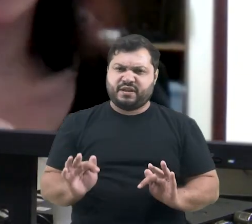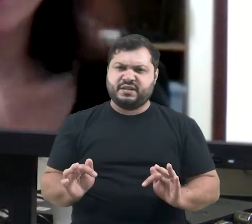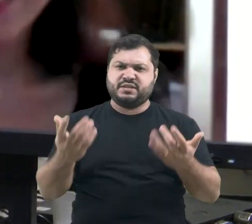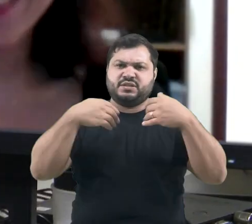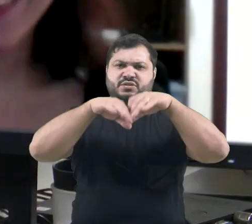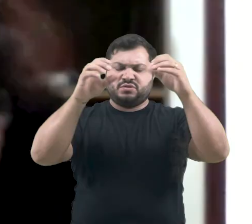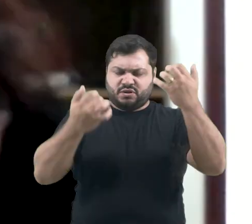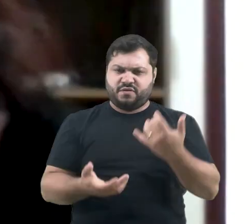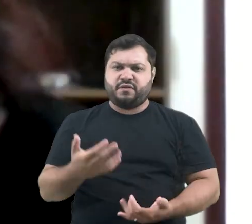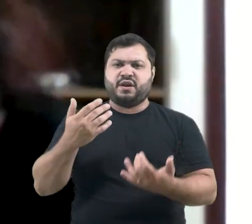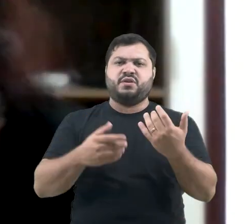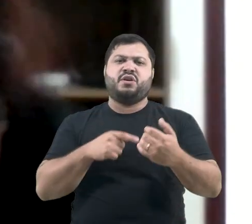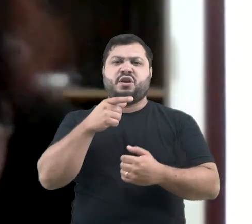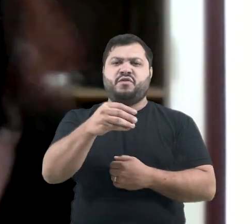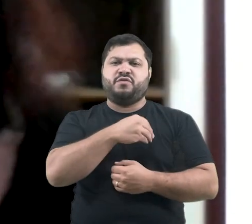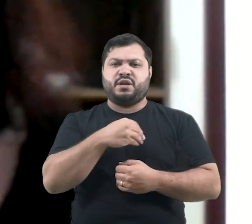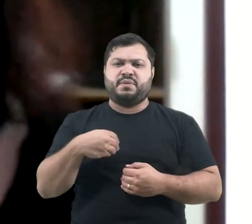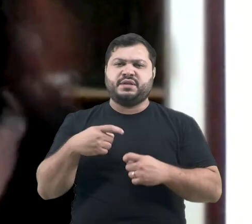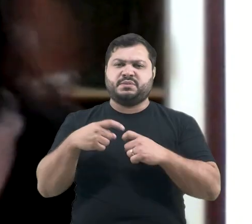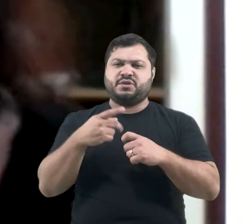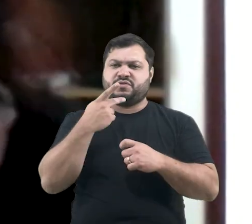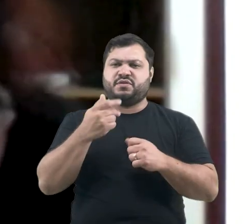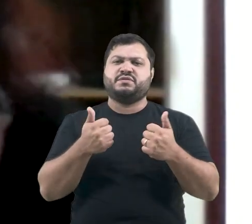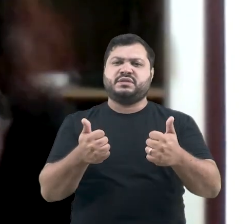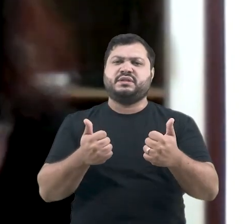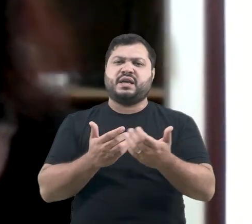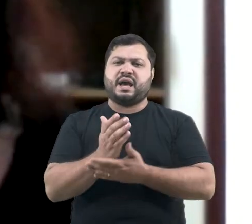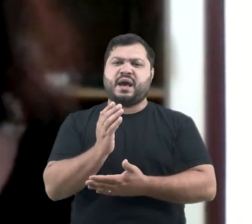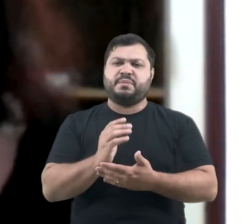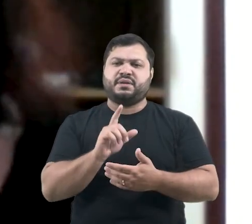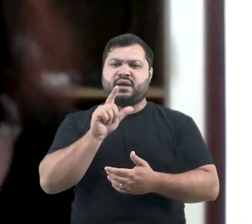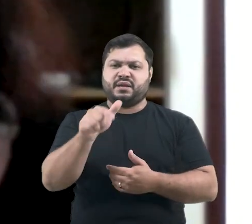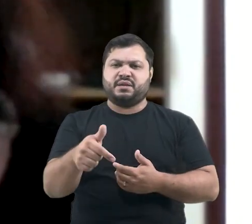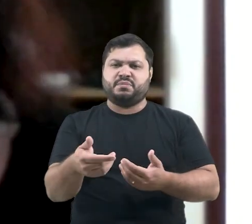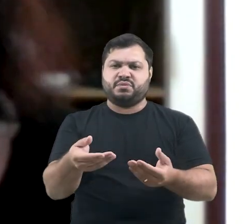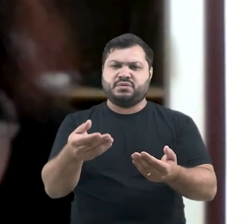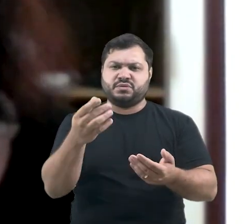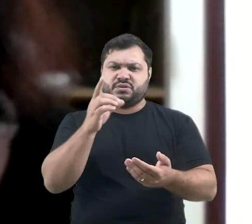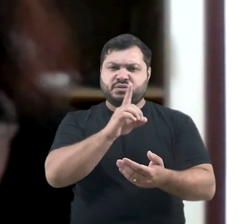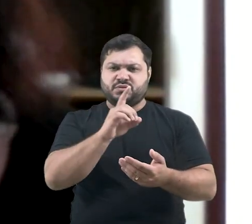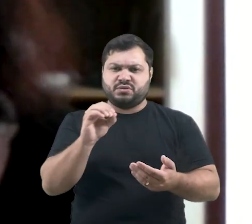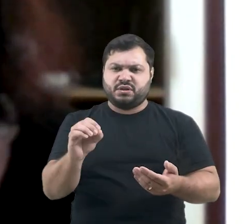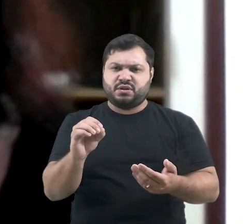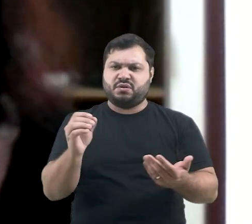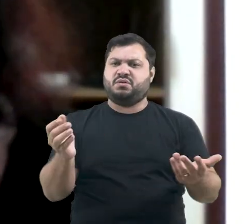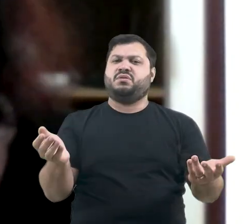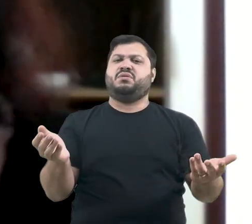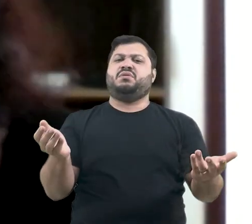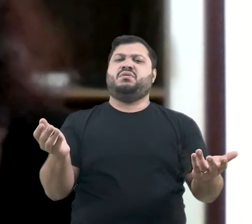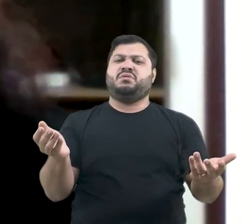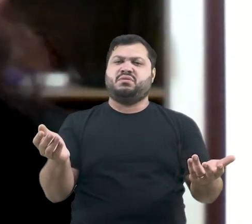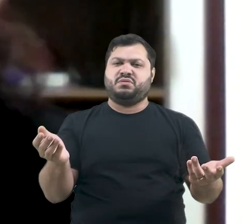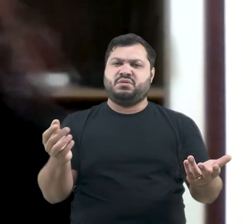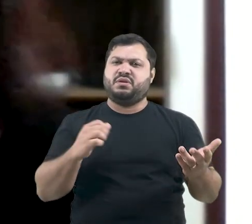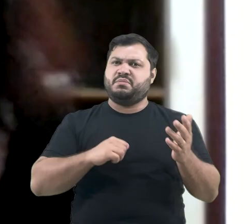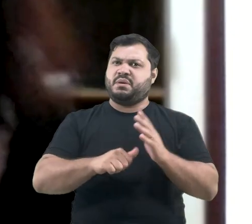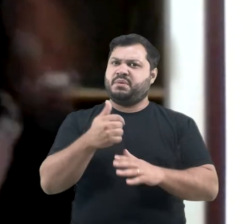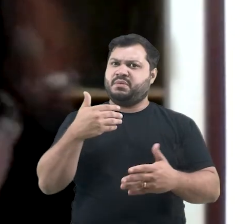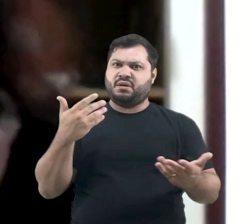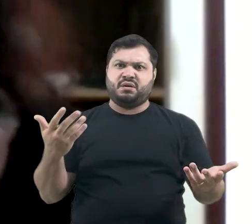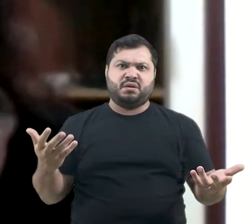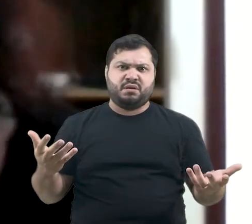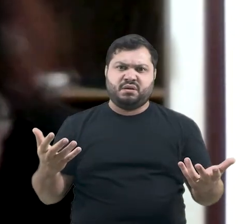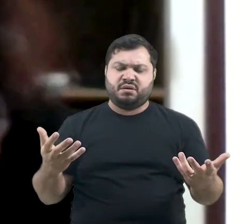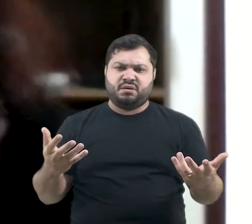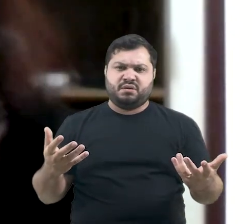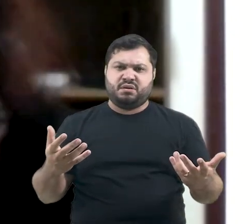muito feliz, ainda mais depois que eu fui na perícia, o médico falou, você tá apta, né? Aí depois veio no diário oficial, a minha